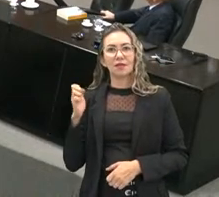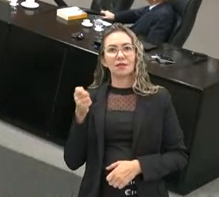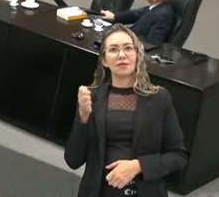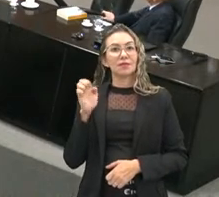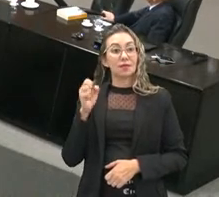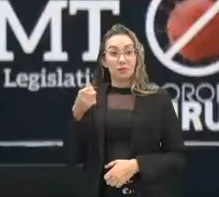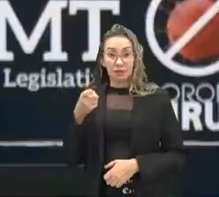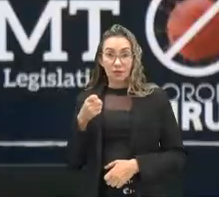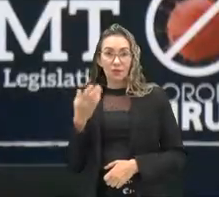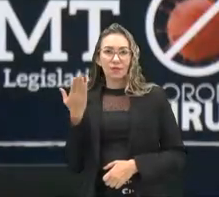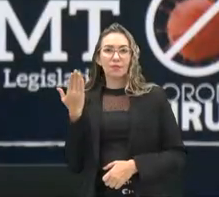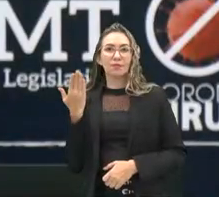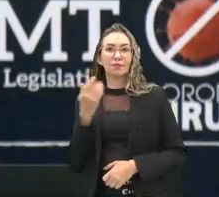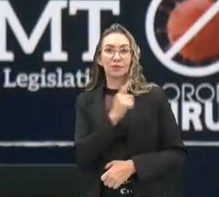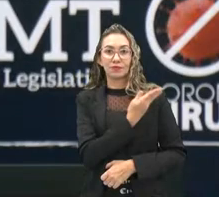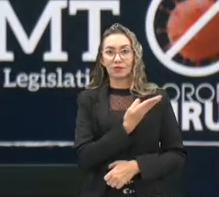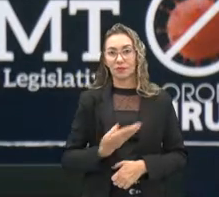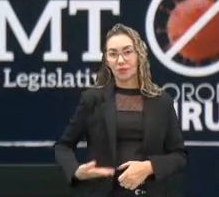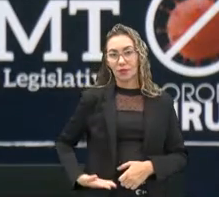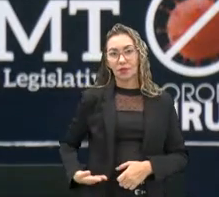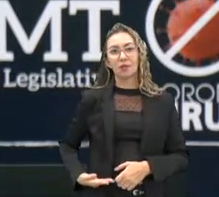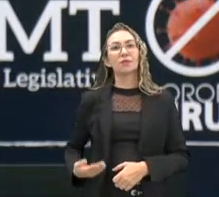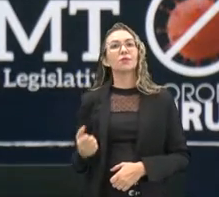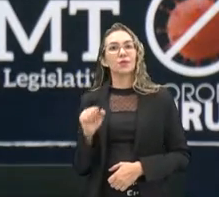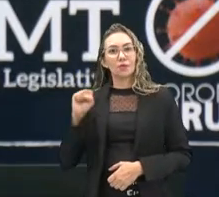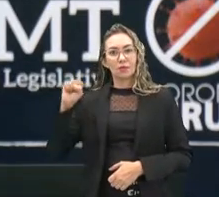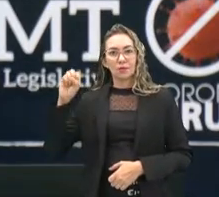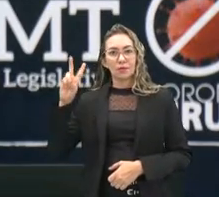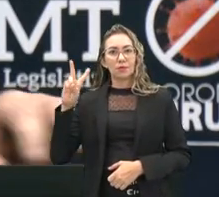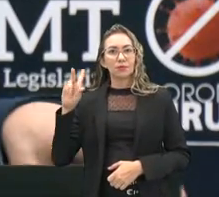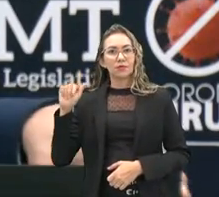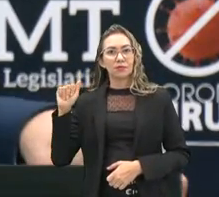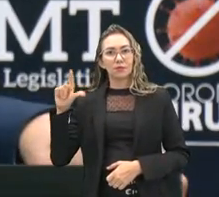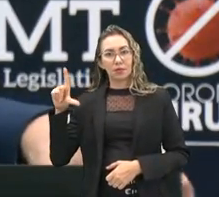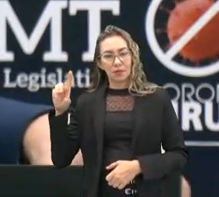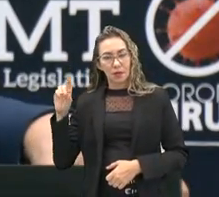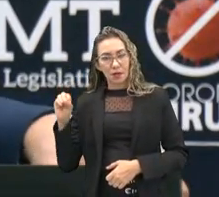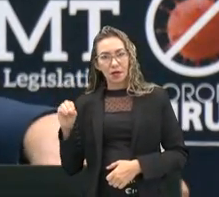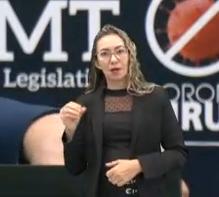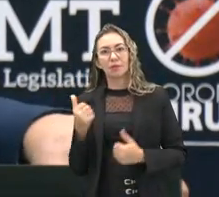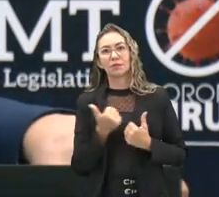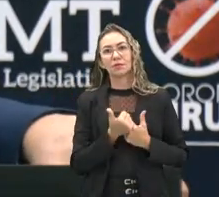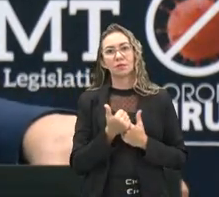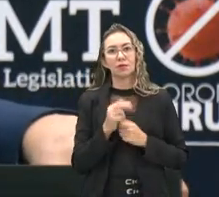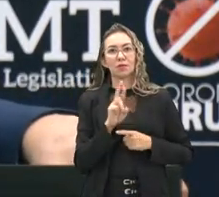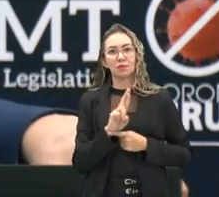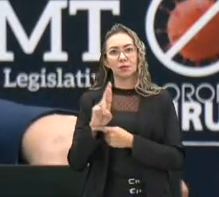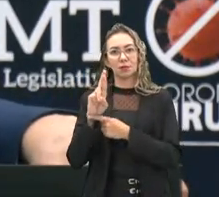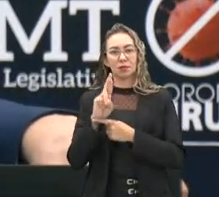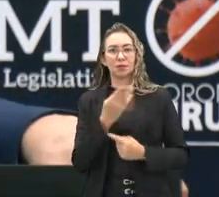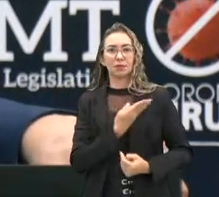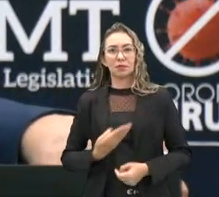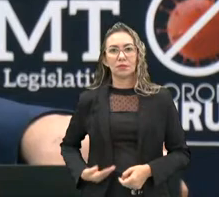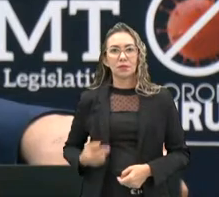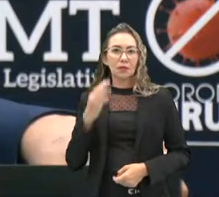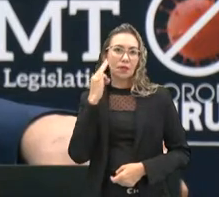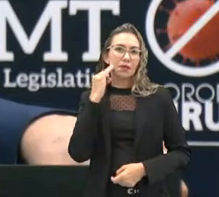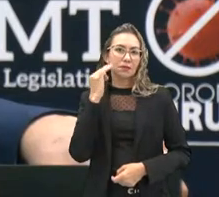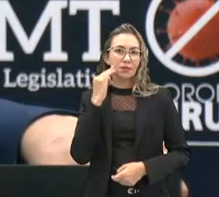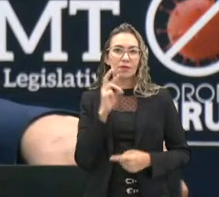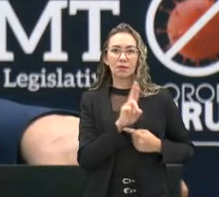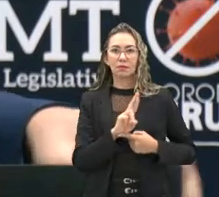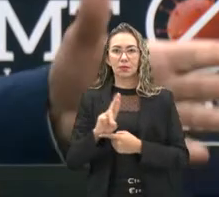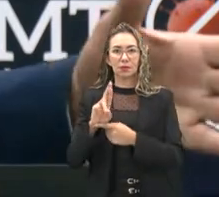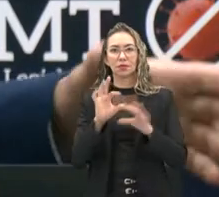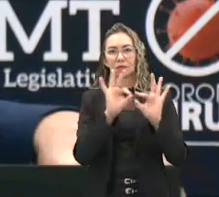Sobrinho, representando aqui o governador Mauro Mendes, o deputado federal e chefe da Casa Civil, Fábio Garcia, representante da